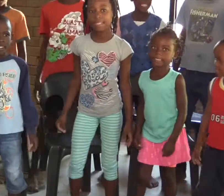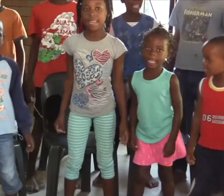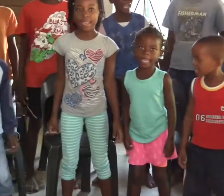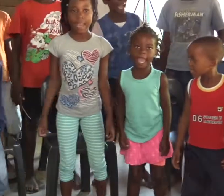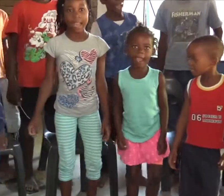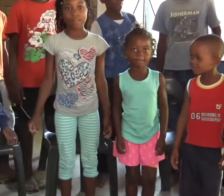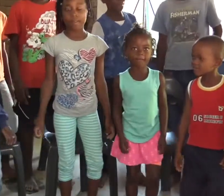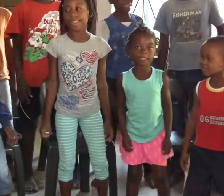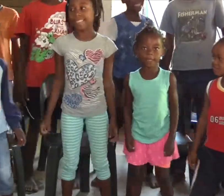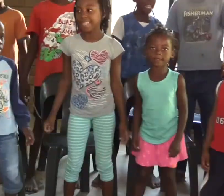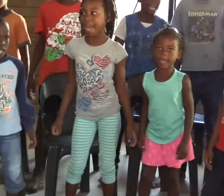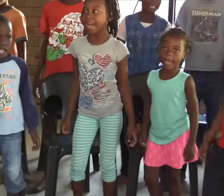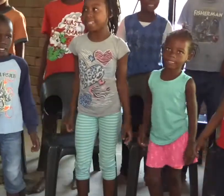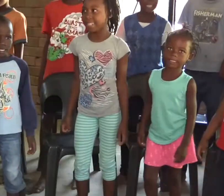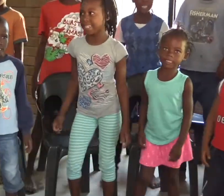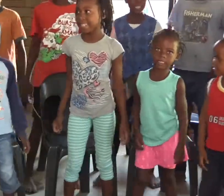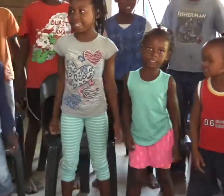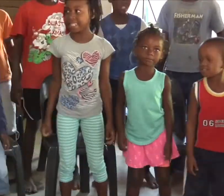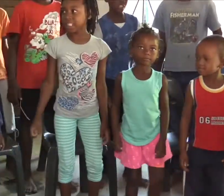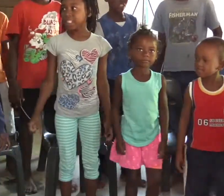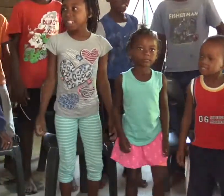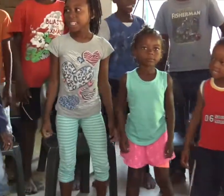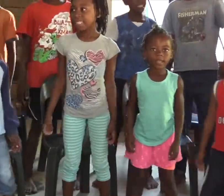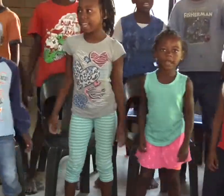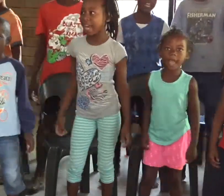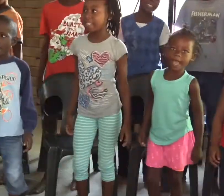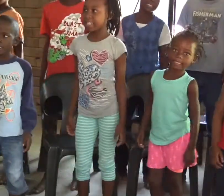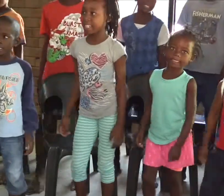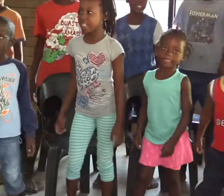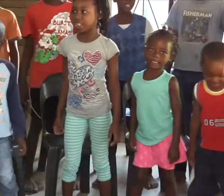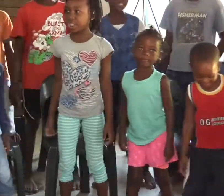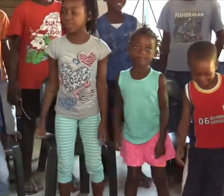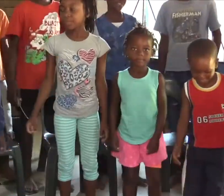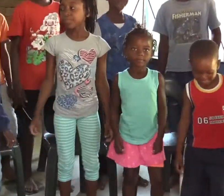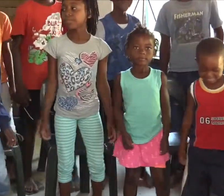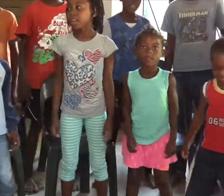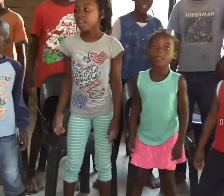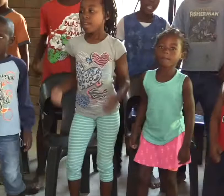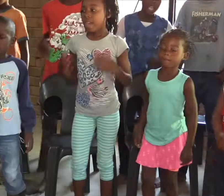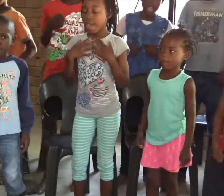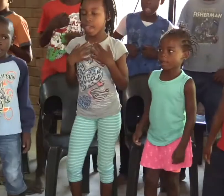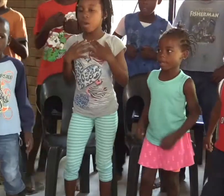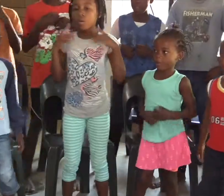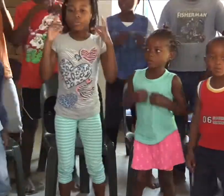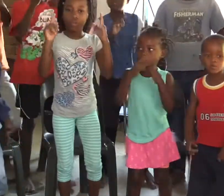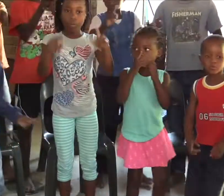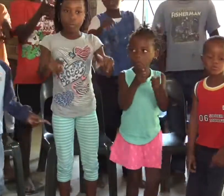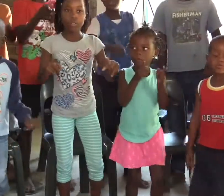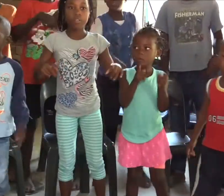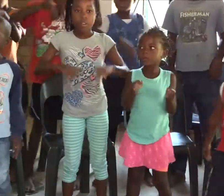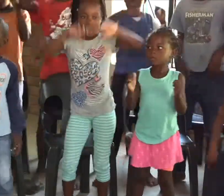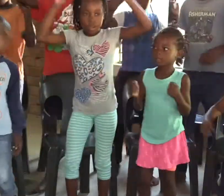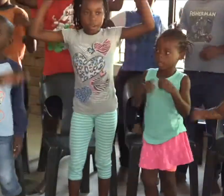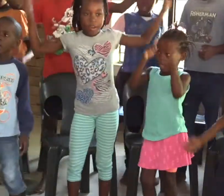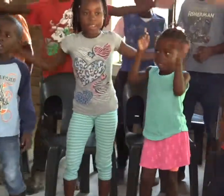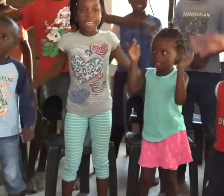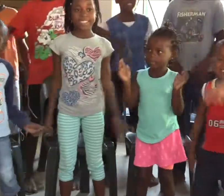pedras em água, da Saques, da Saques. Eu, tu,